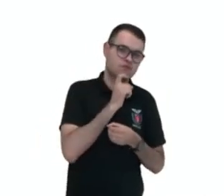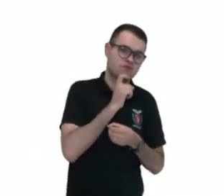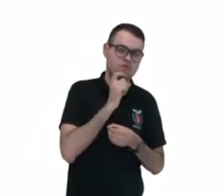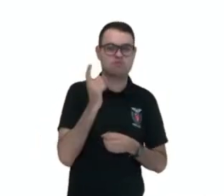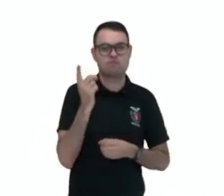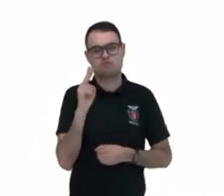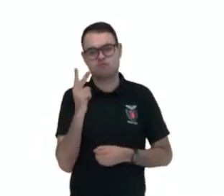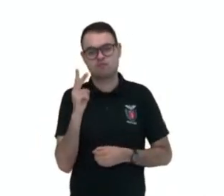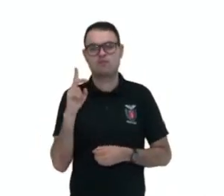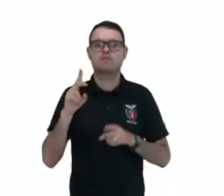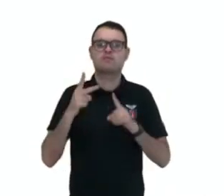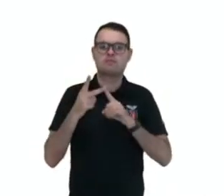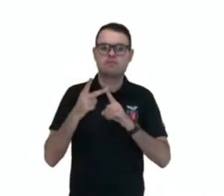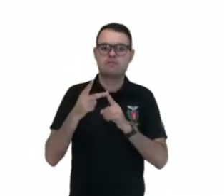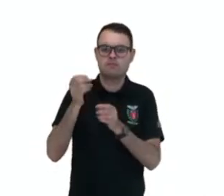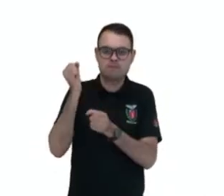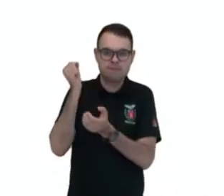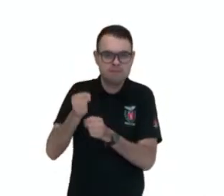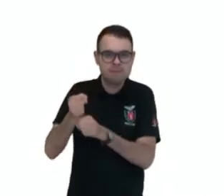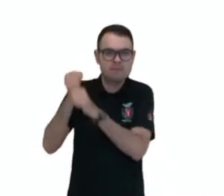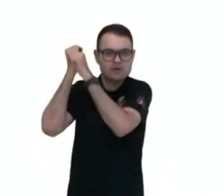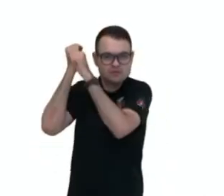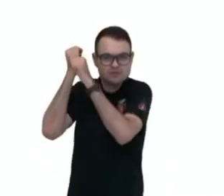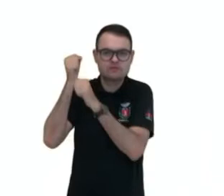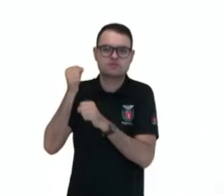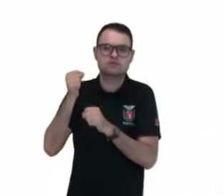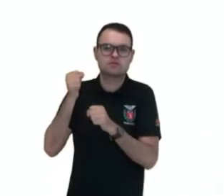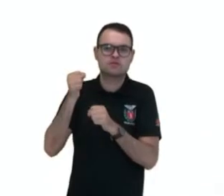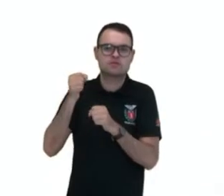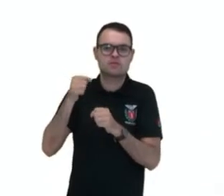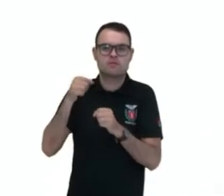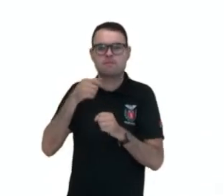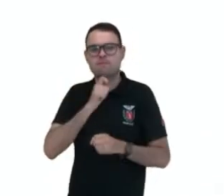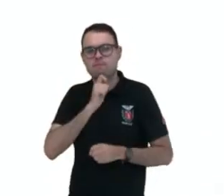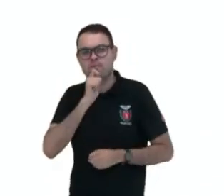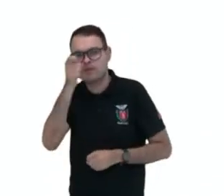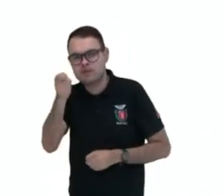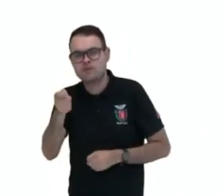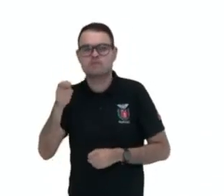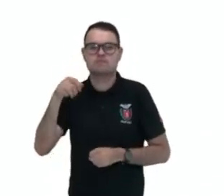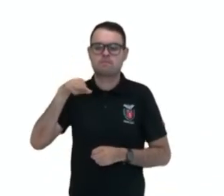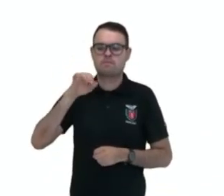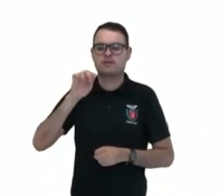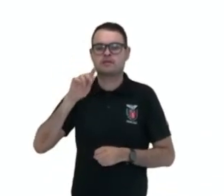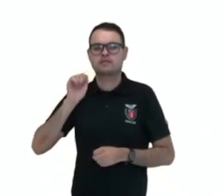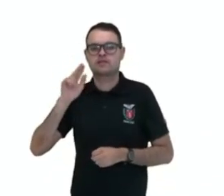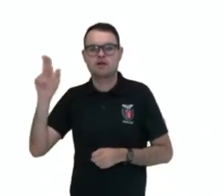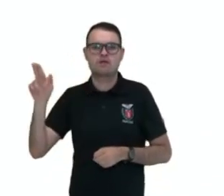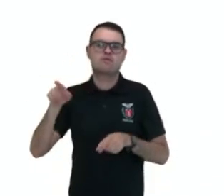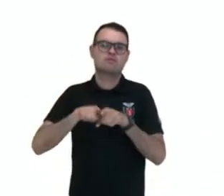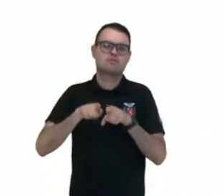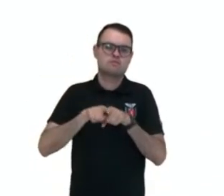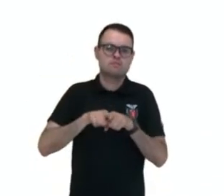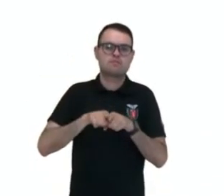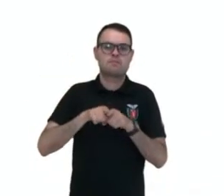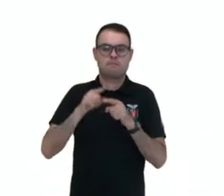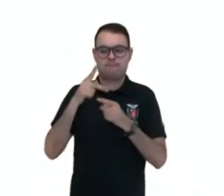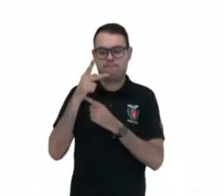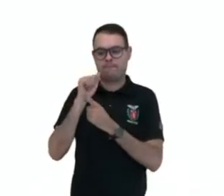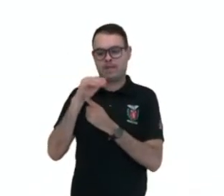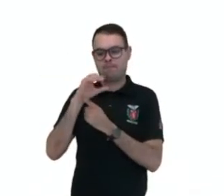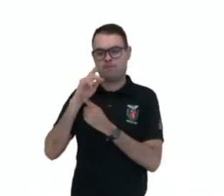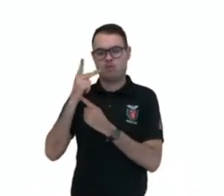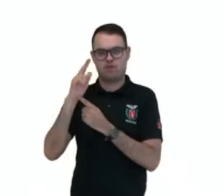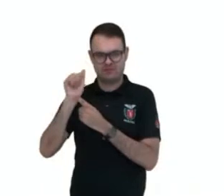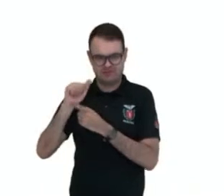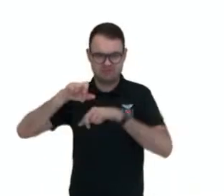preparar alimentos com mandioca, milho, pinhão, como o mingau, a pamonha e a paçoca. Os